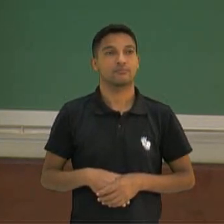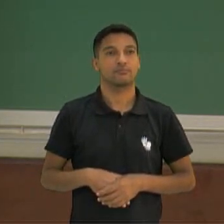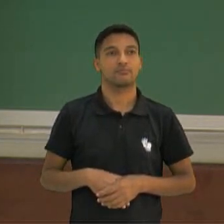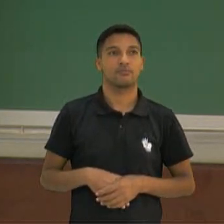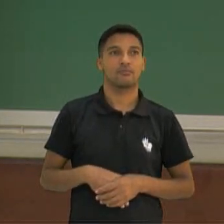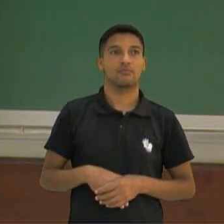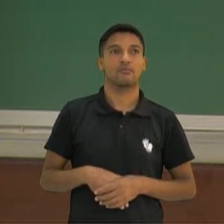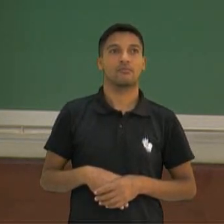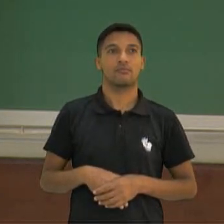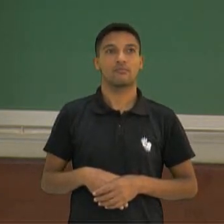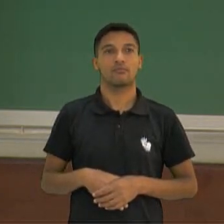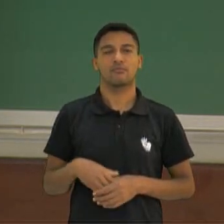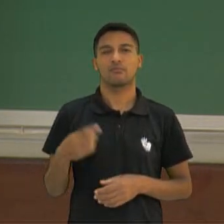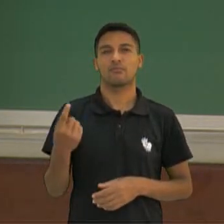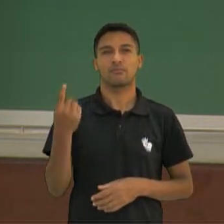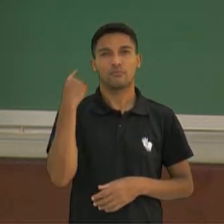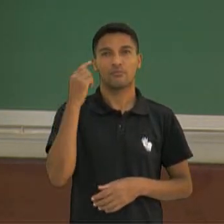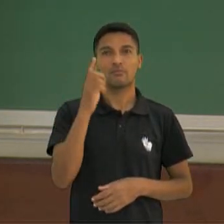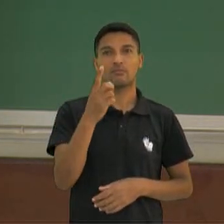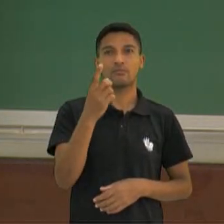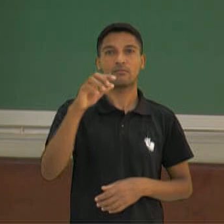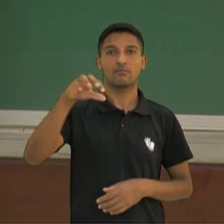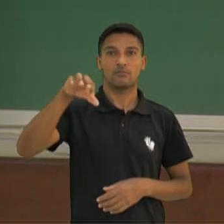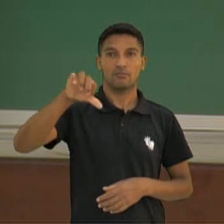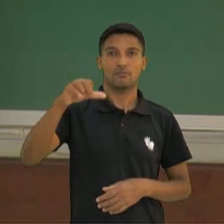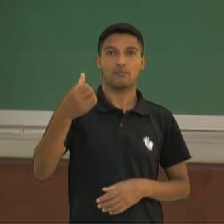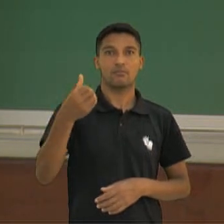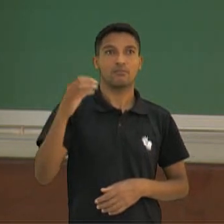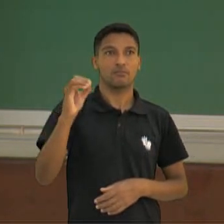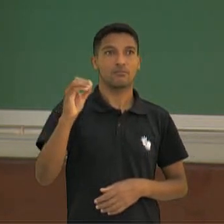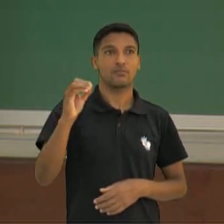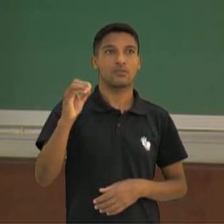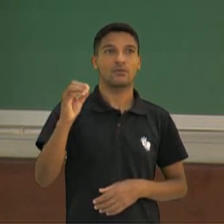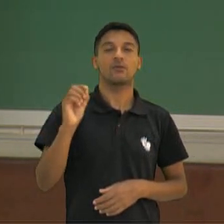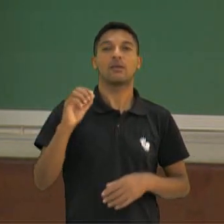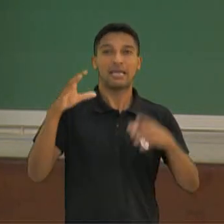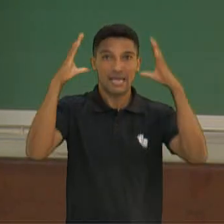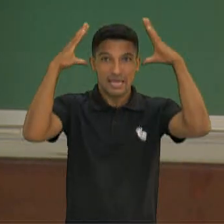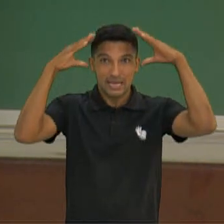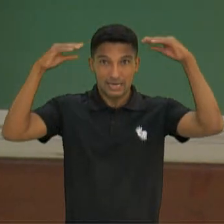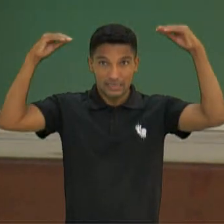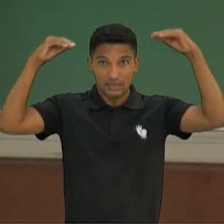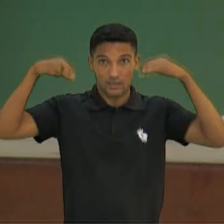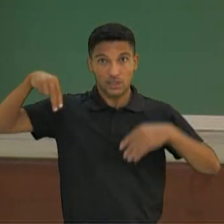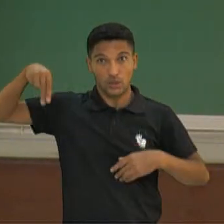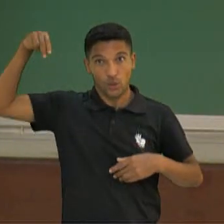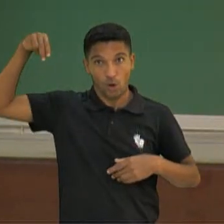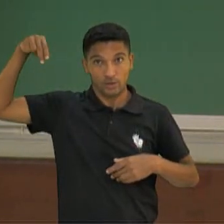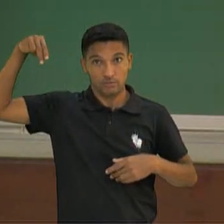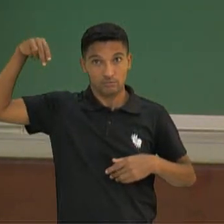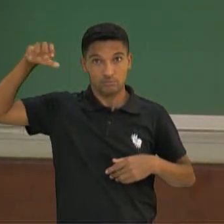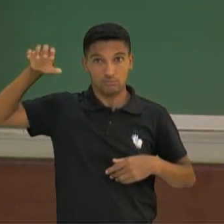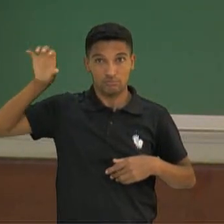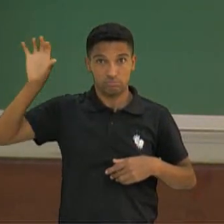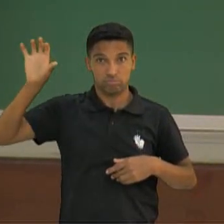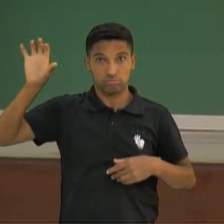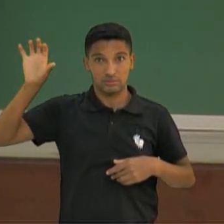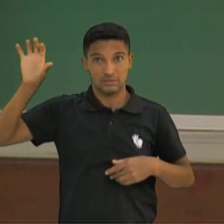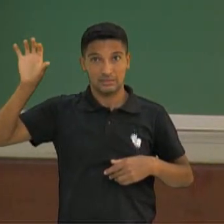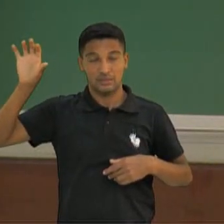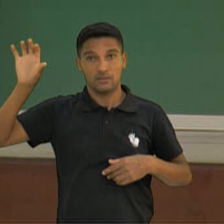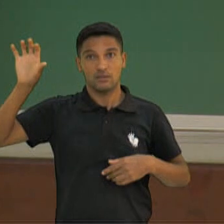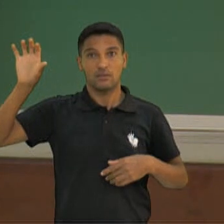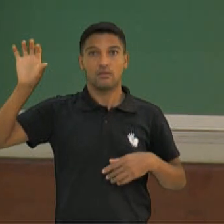atrás, aí, da década de 60, a Irlanda do Norte querendo separar-se da Irlanda. A minoria católica do